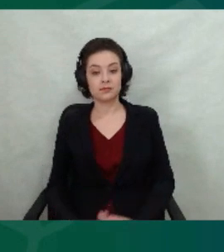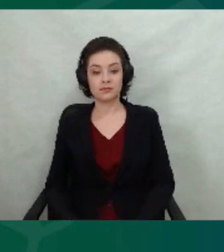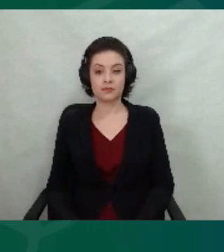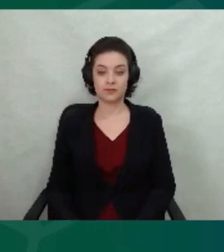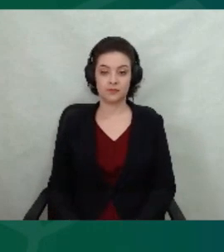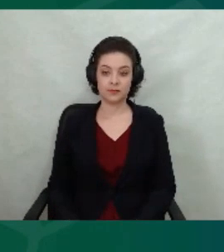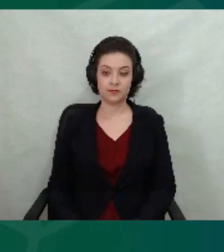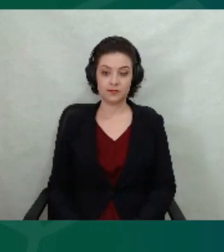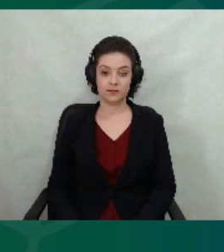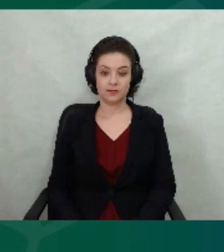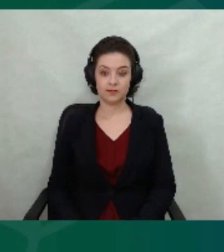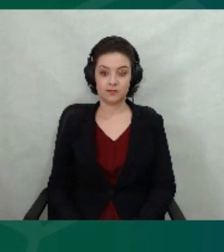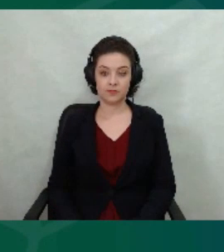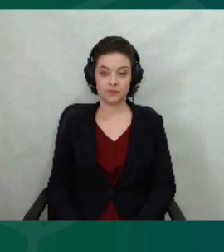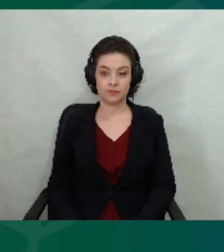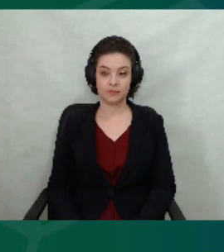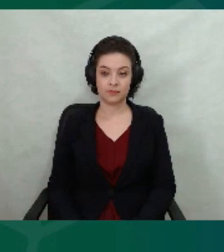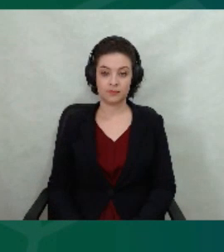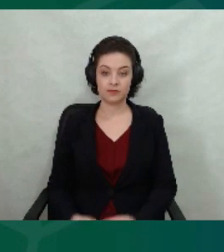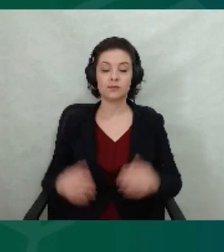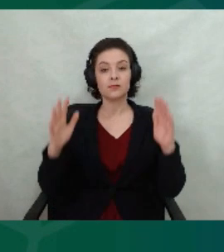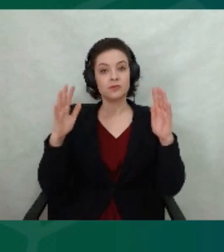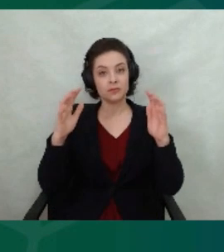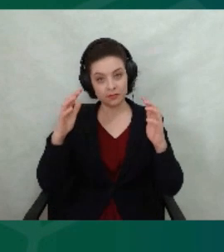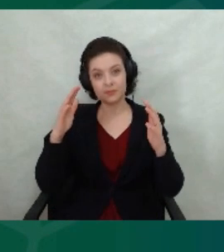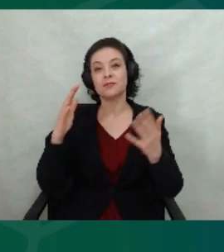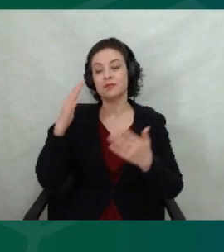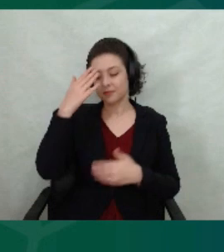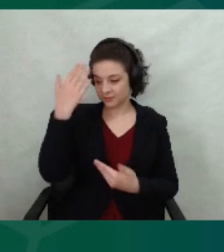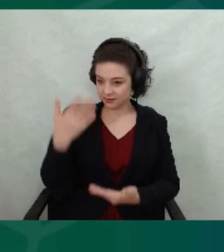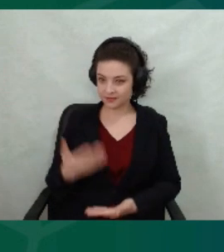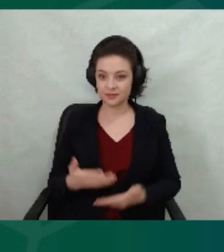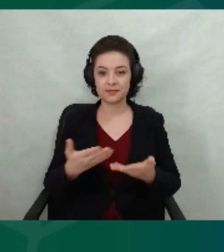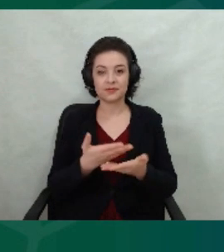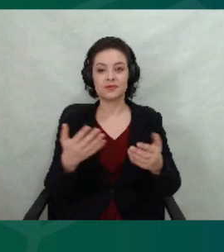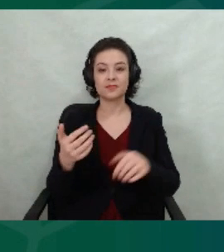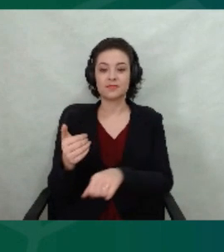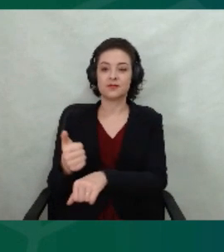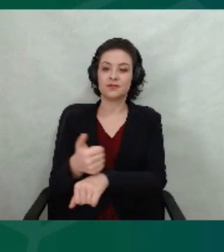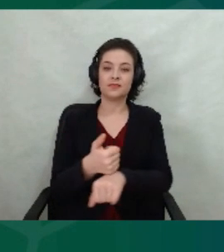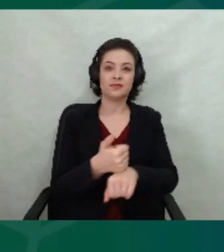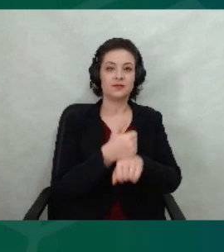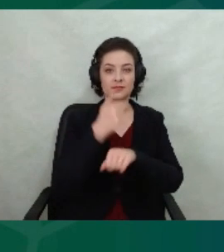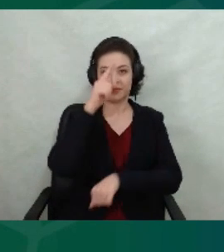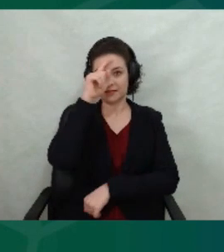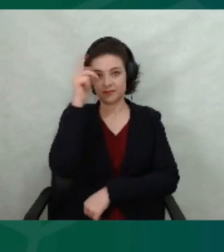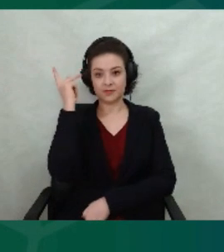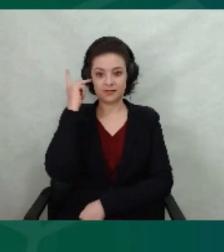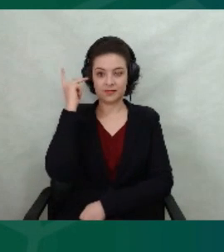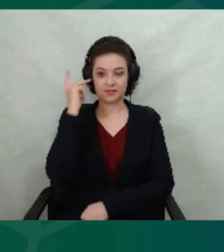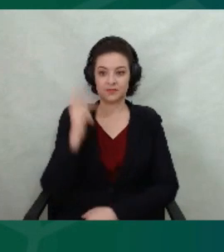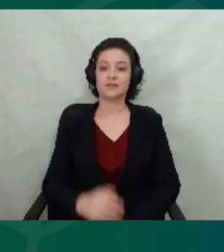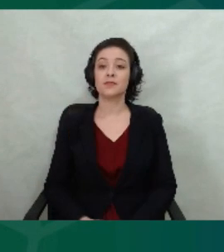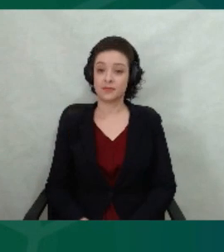essa bela homenagem a todos os profissionais do Hospital São Paulo. Além desses